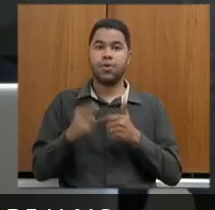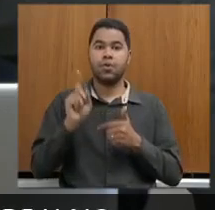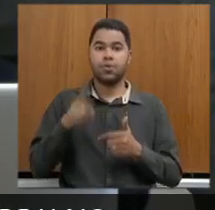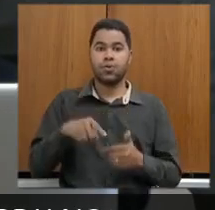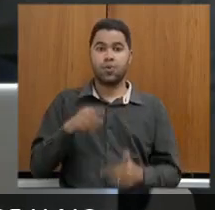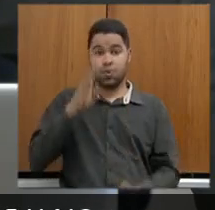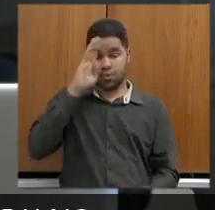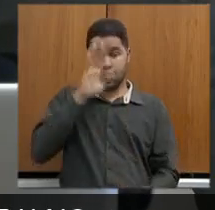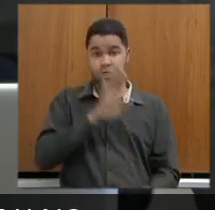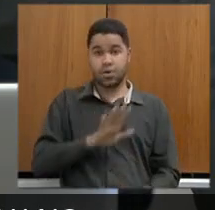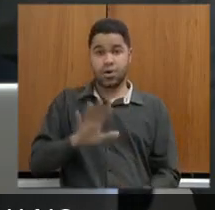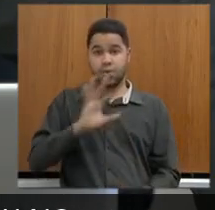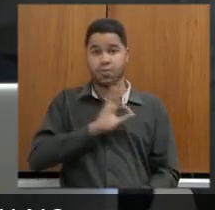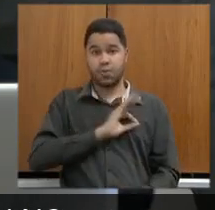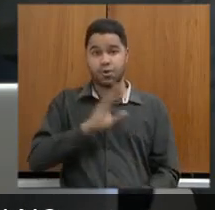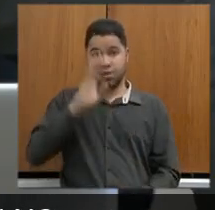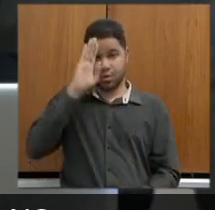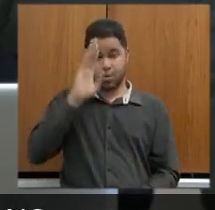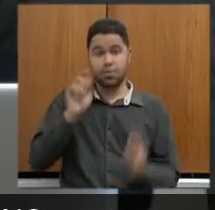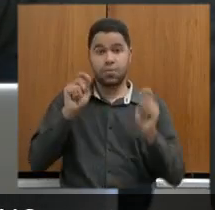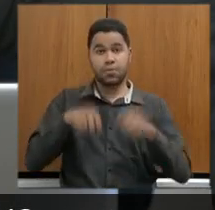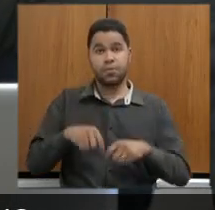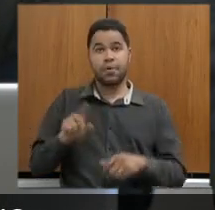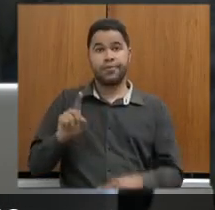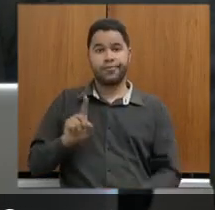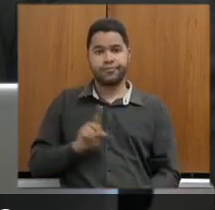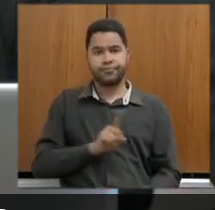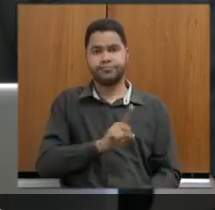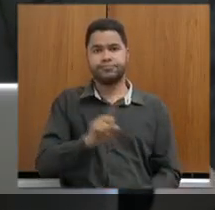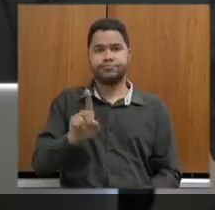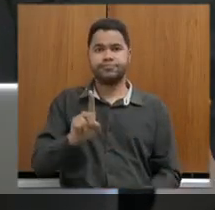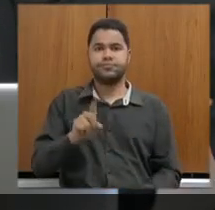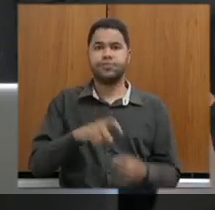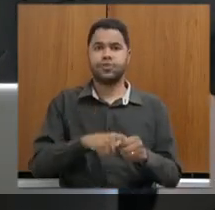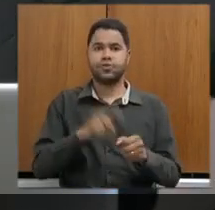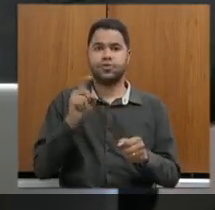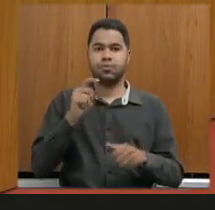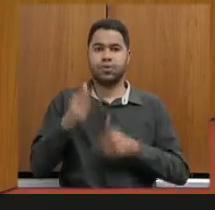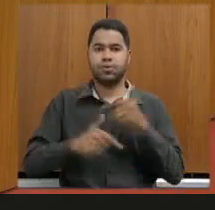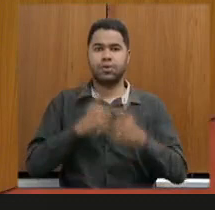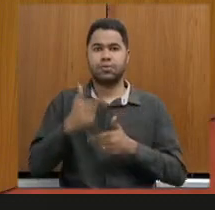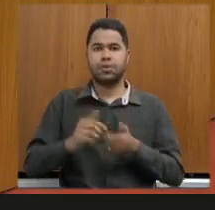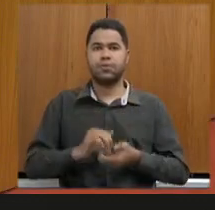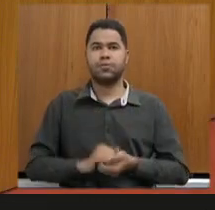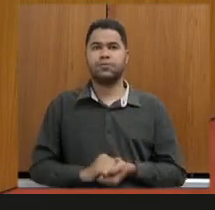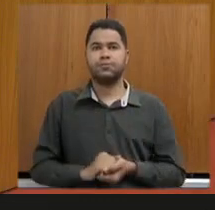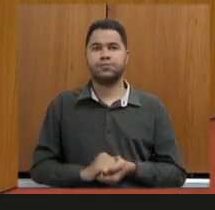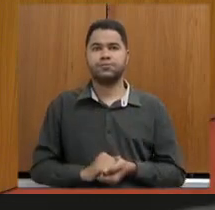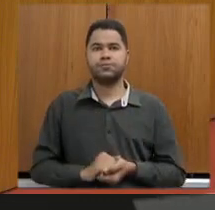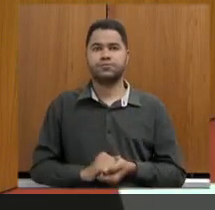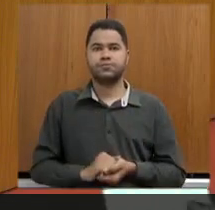comandante-geral da Polícia Militar possa é se retirar estão suspensos os trabalhos